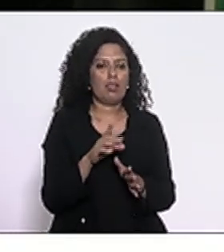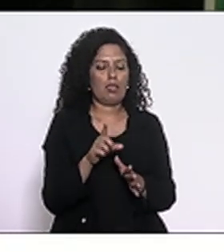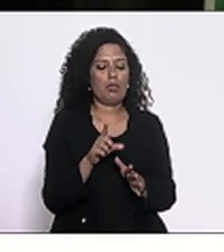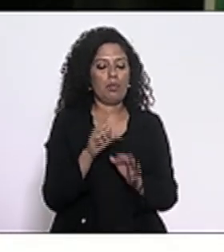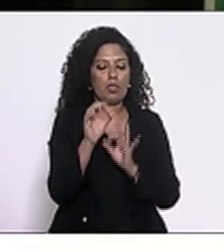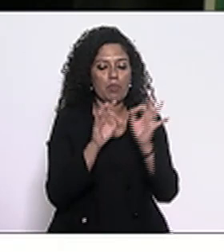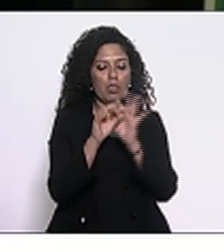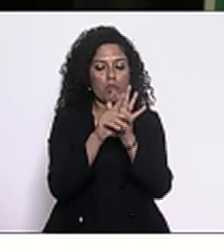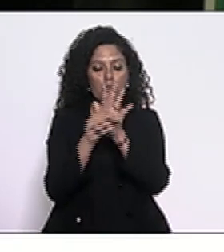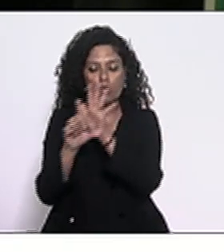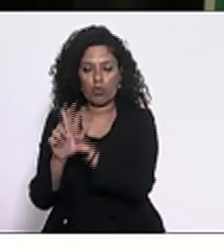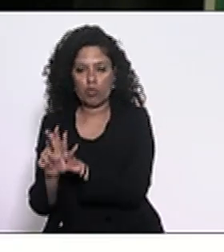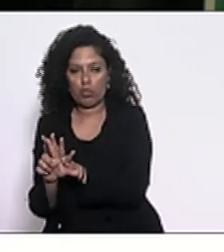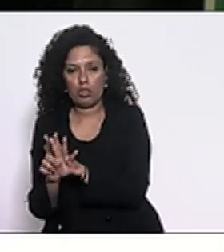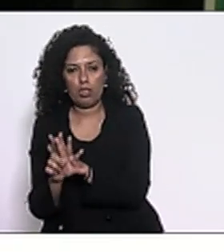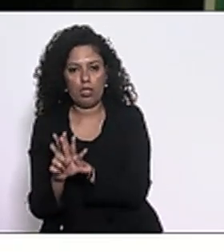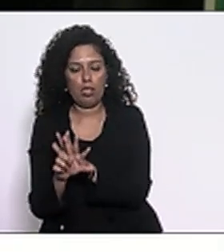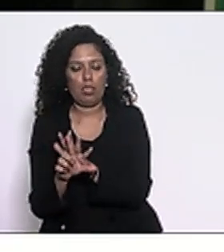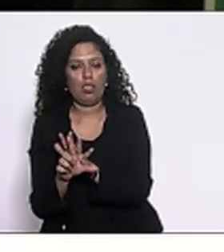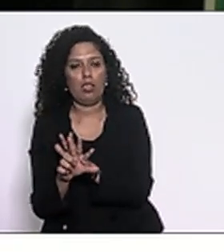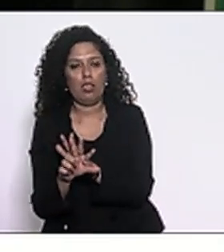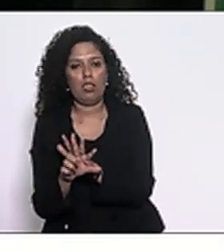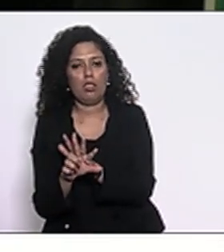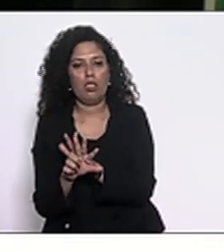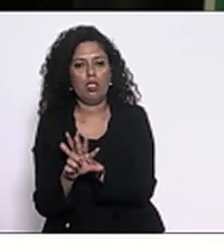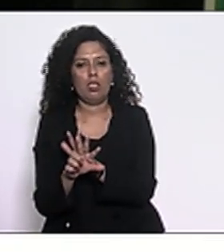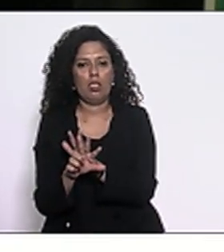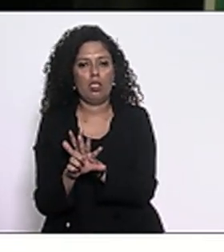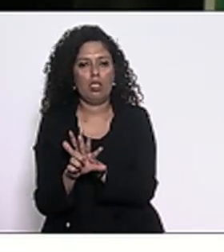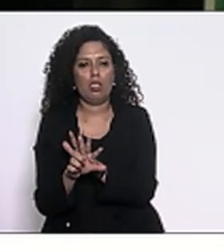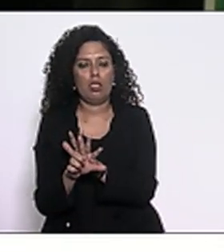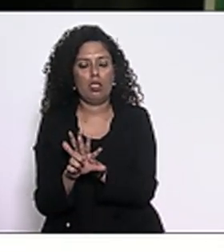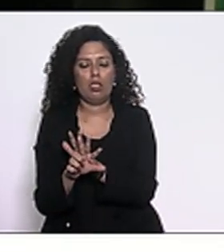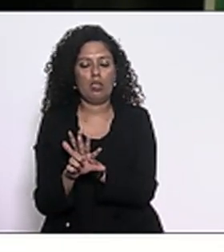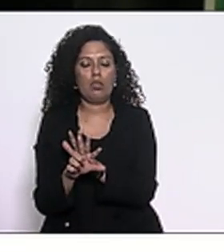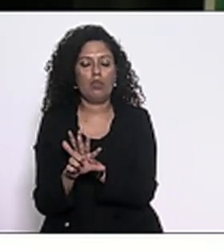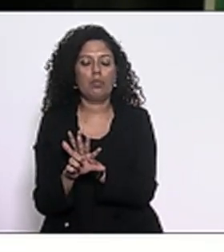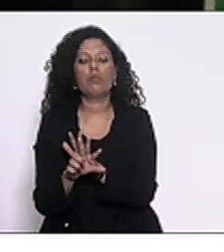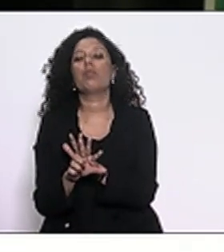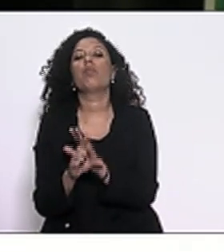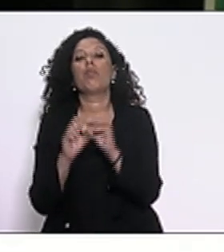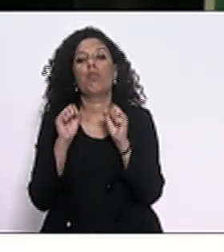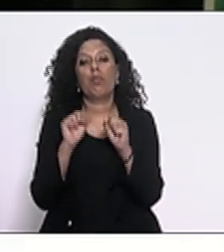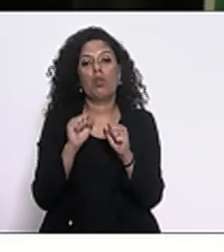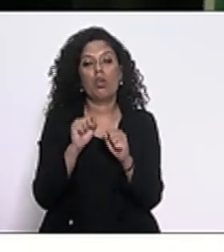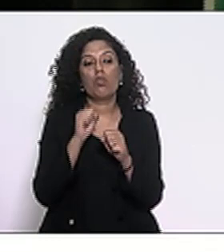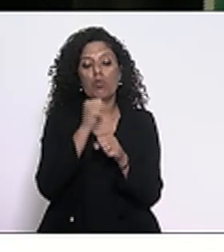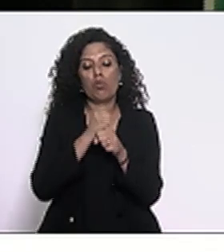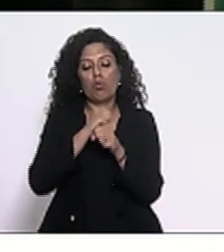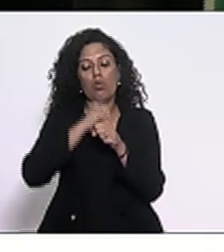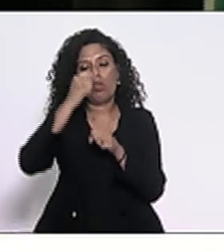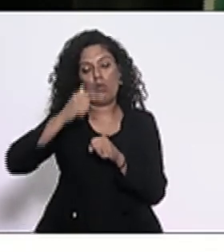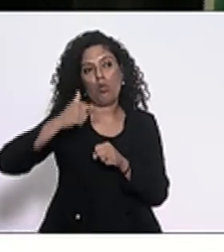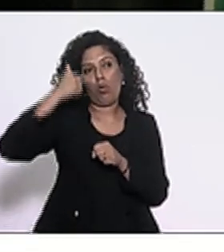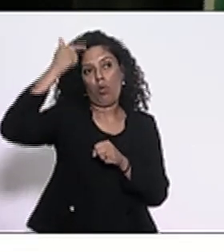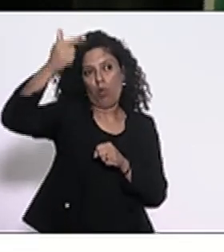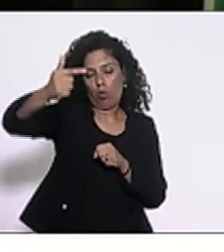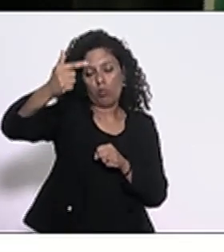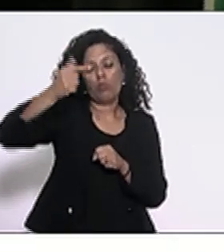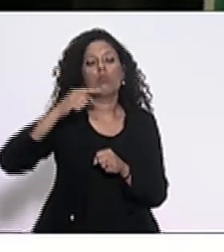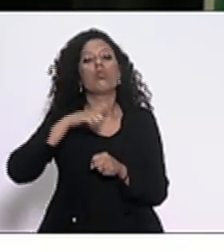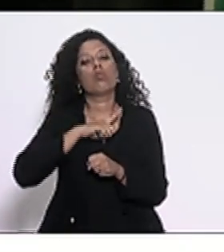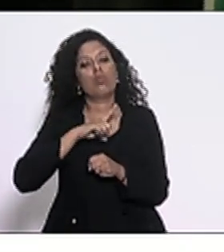Estado, uma política, as diretrizes da política, com esse espírito, pode ser que a partir do ano que vem a gente já possa ter